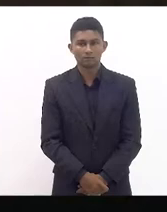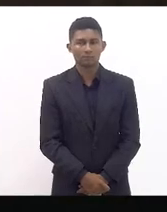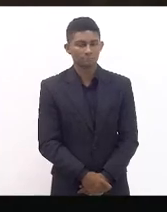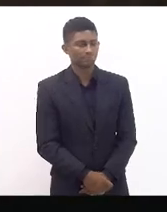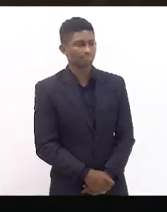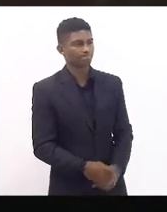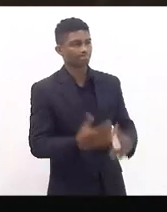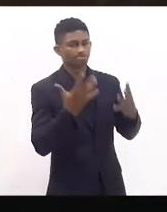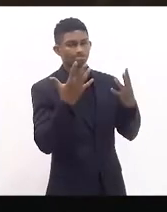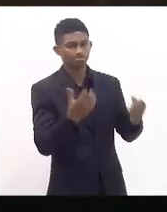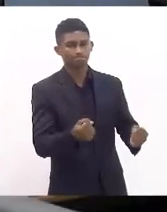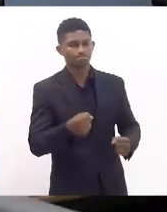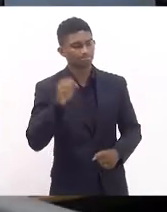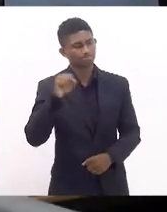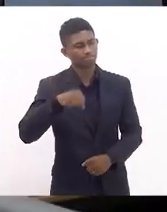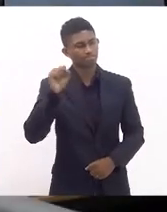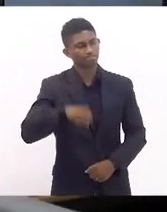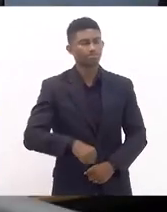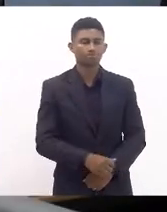Favorável, presidente.